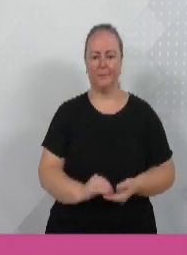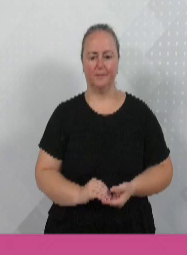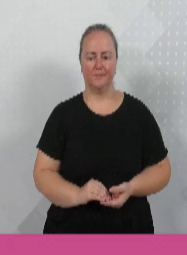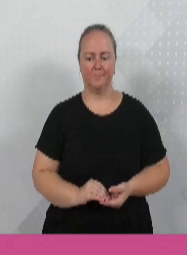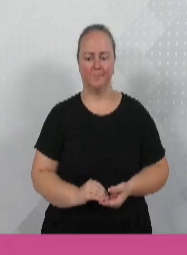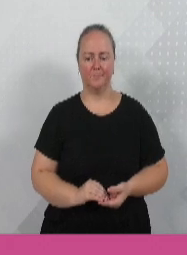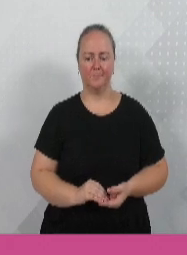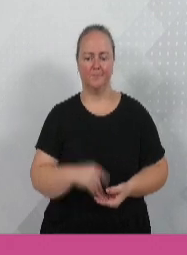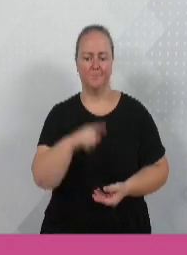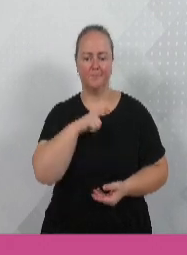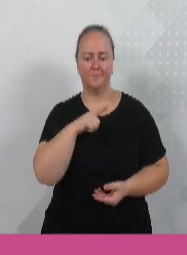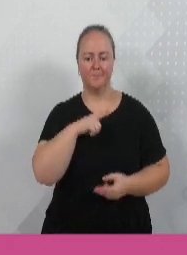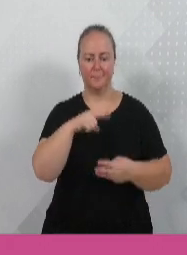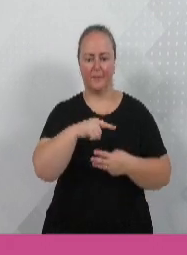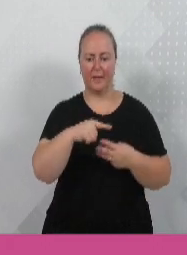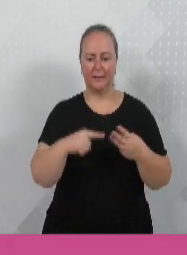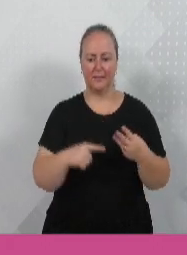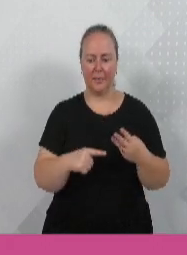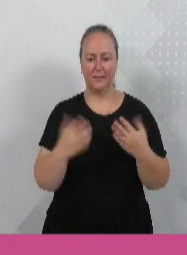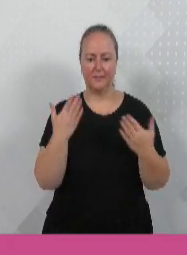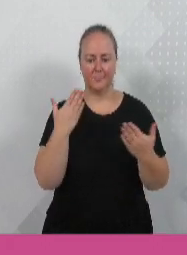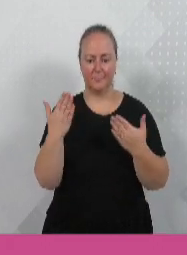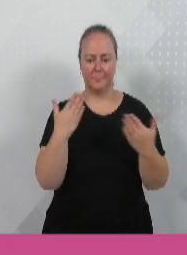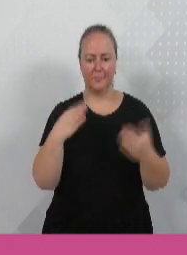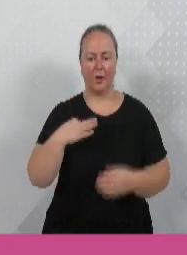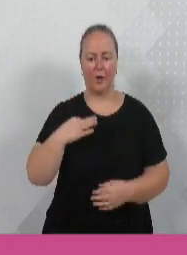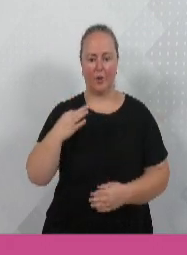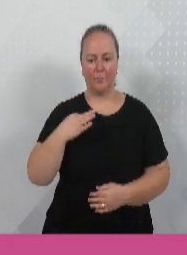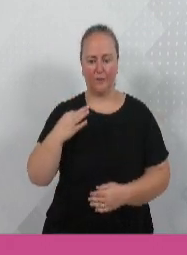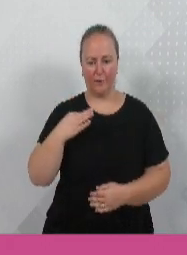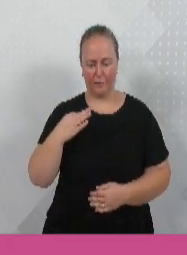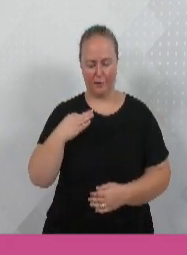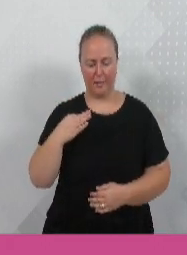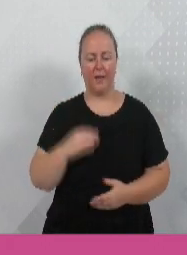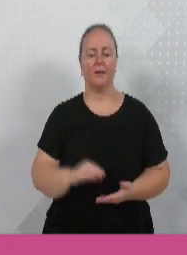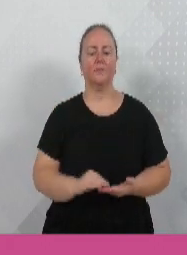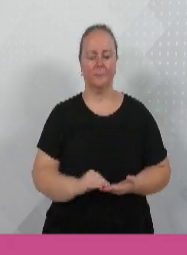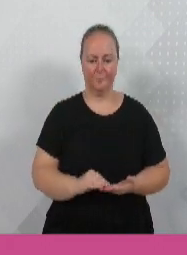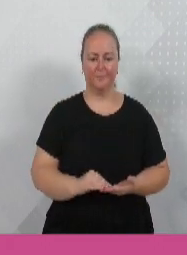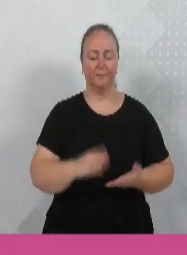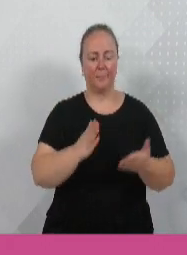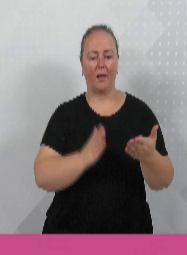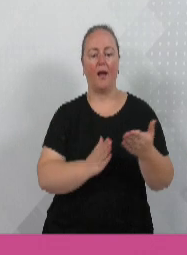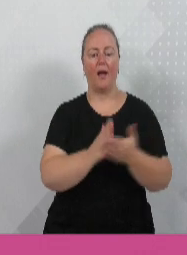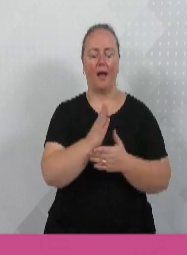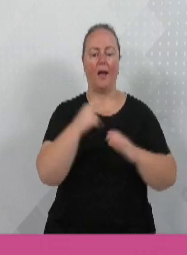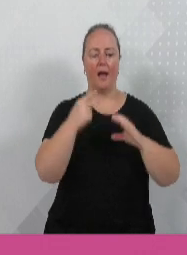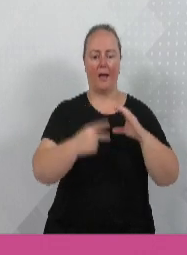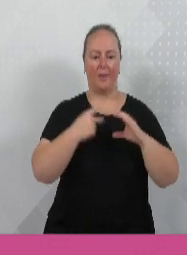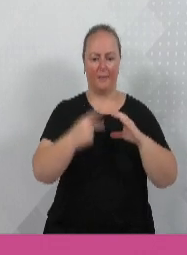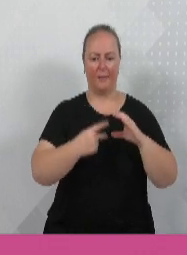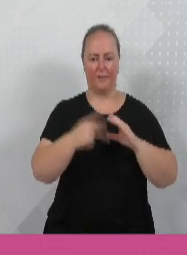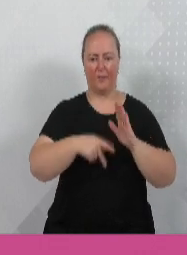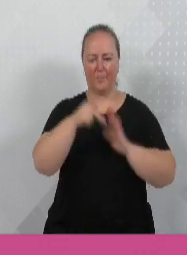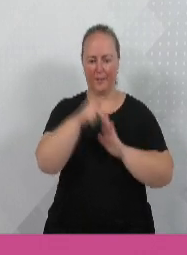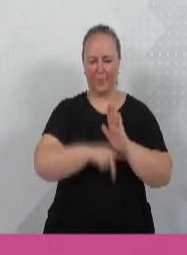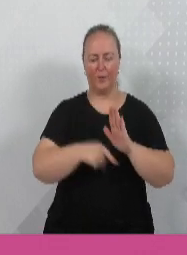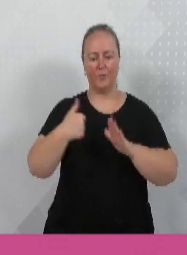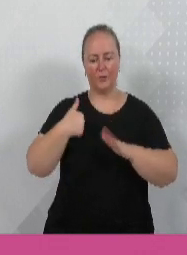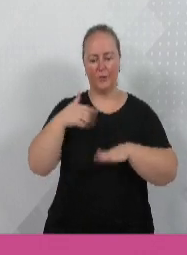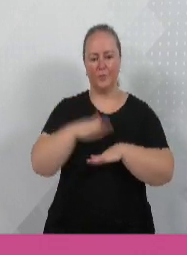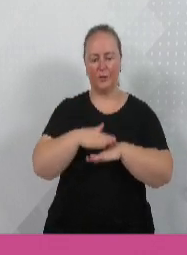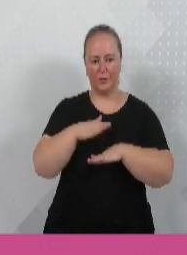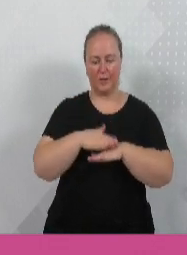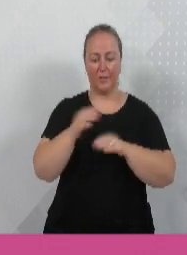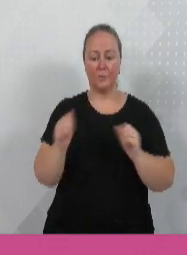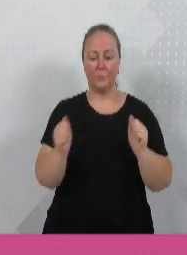das três psicólogas voluntárias desse programa, que foi aprovado aqui na Câmara de Vereadores, um projeto de minha autoria, aprovado